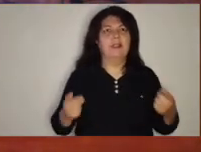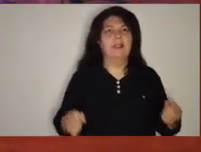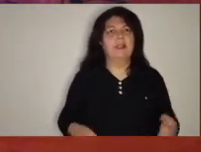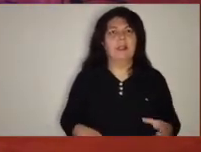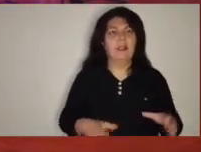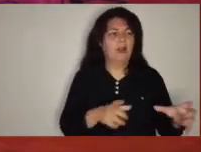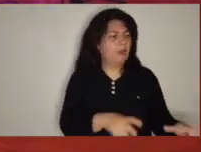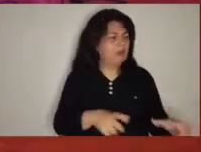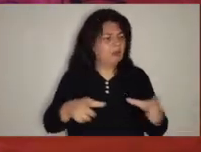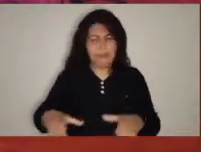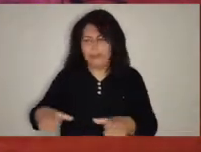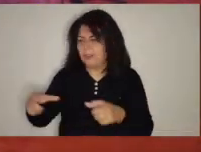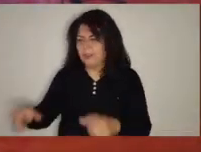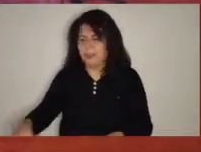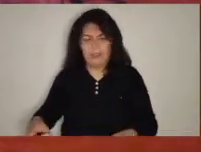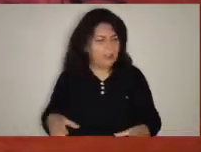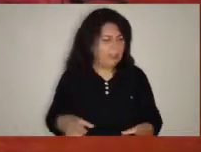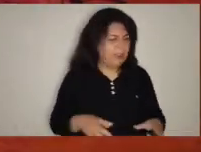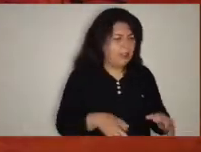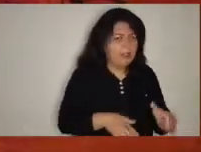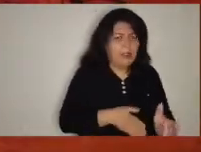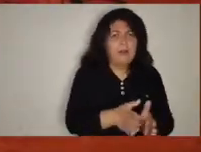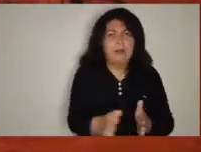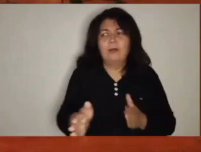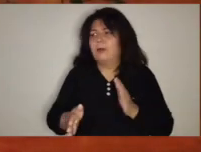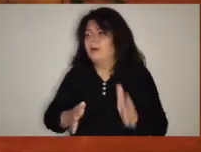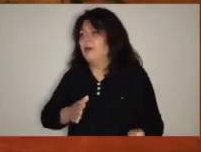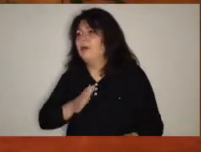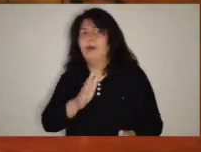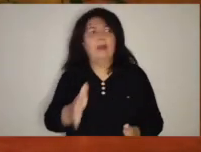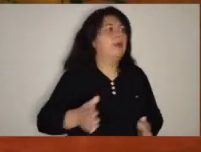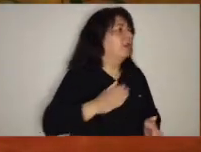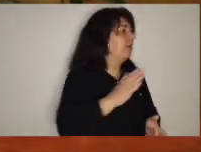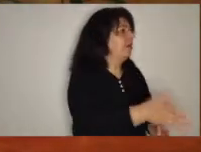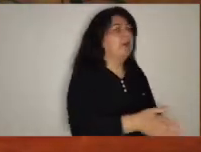vida eterna. Pra onde eu